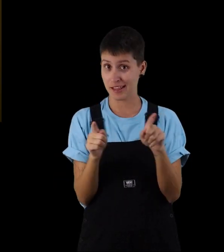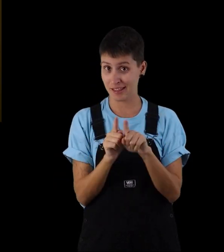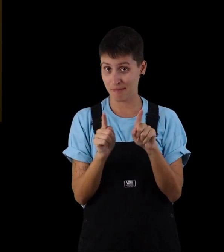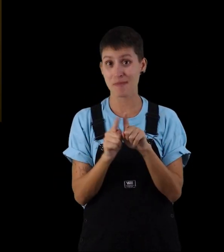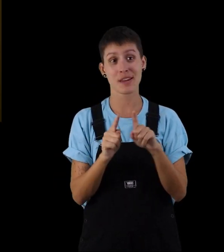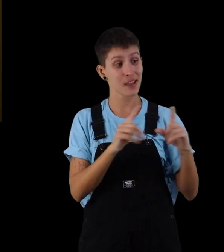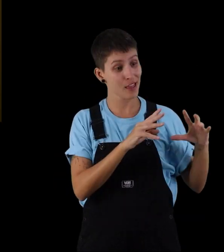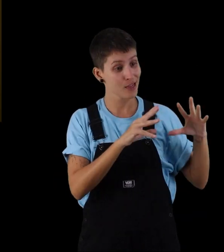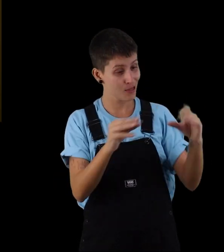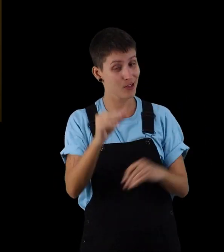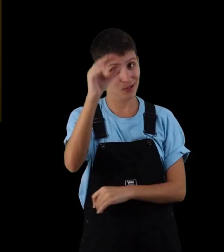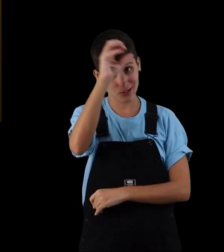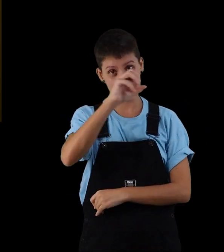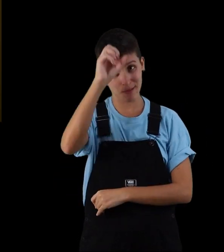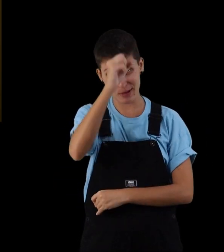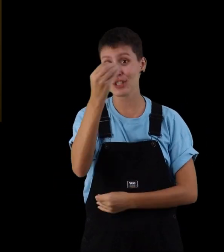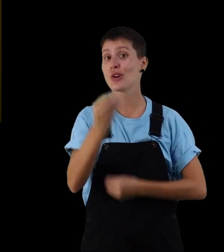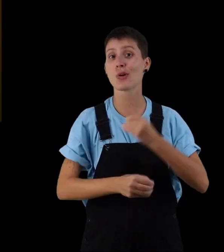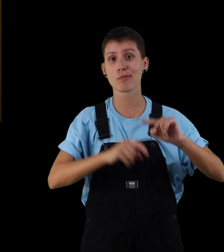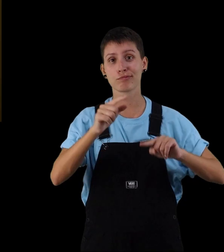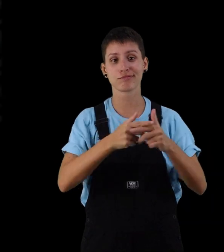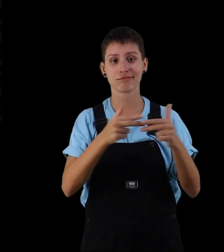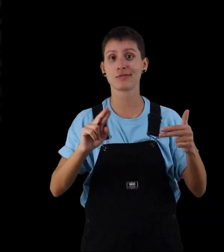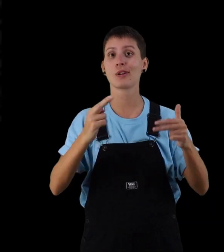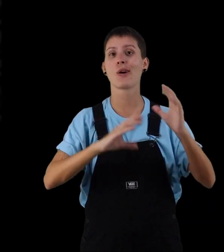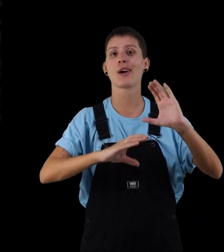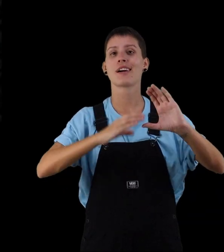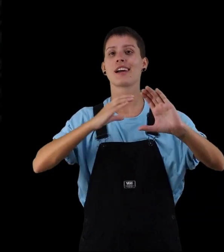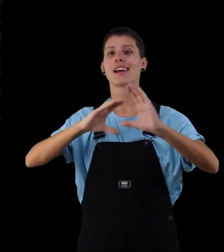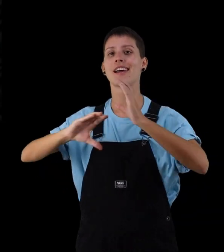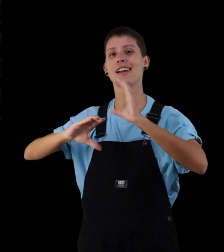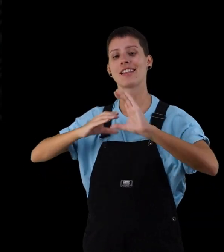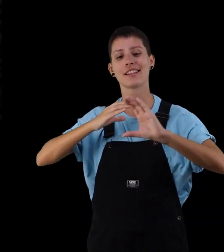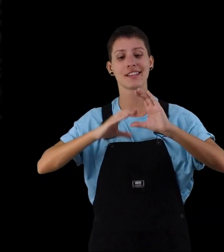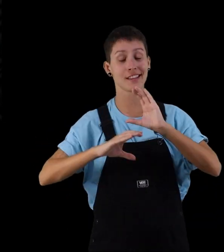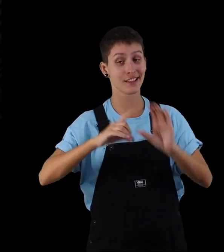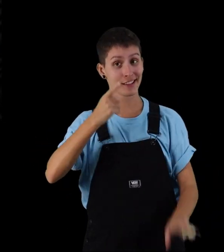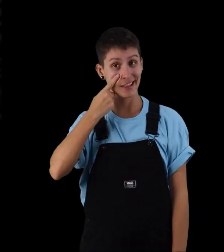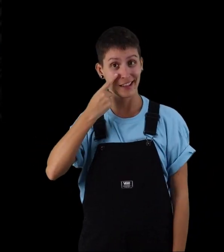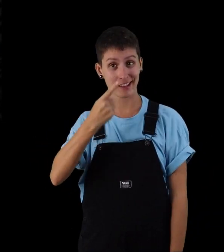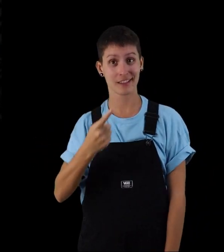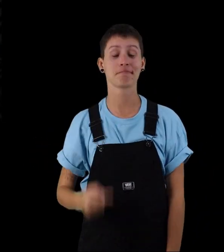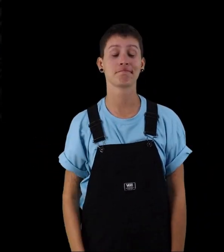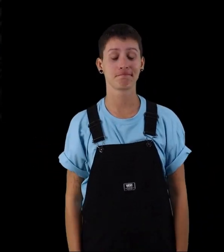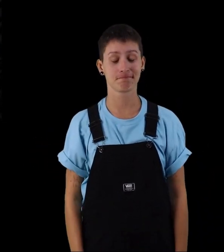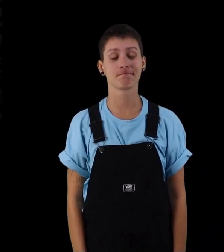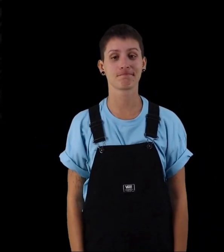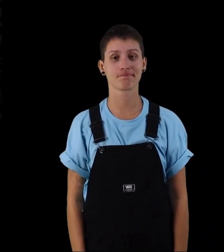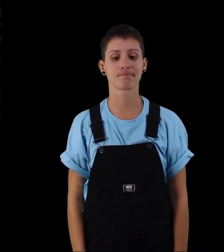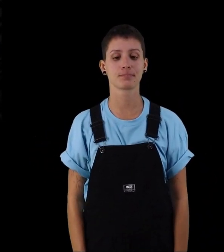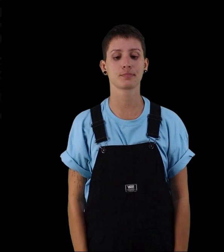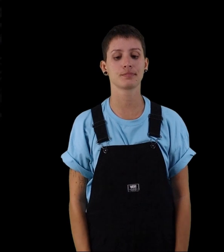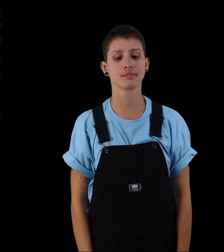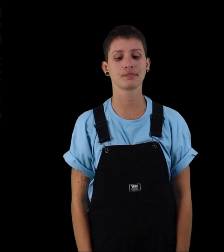todos aprendiam um instrumento ou cantavam. Imagem do boneco deitado sobre folhas de partituras